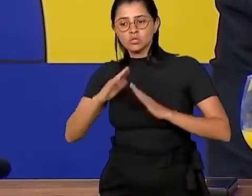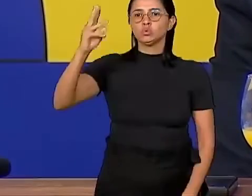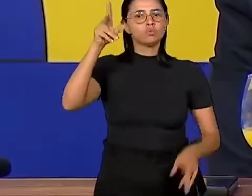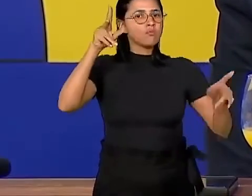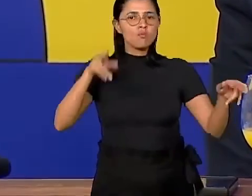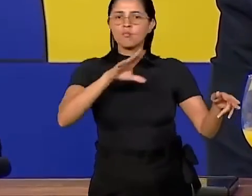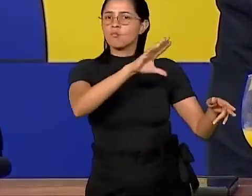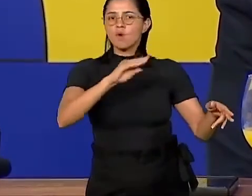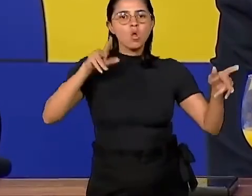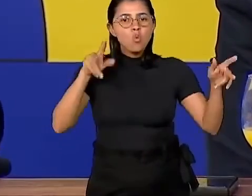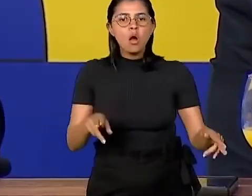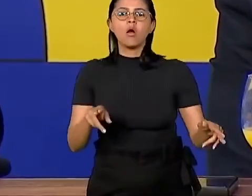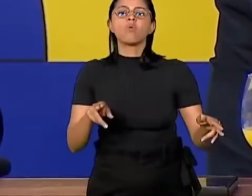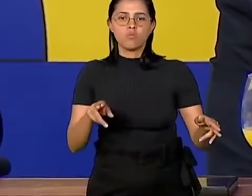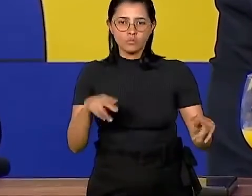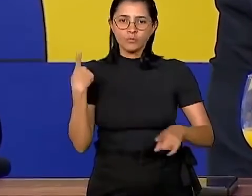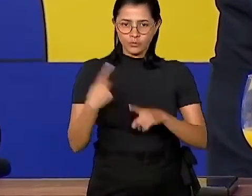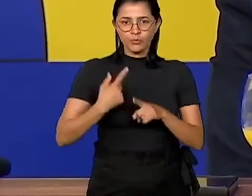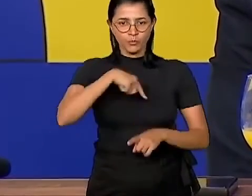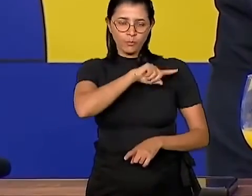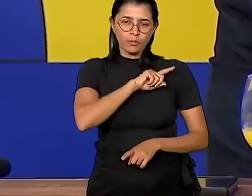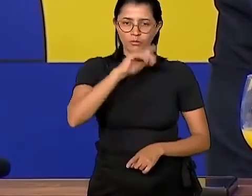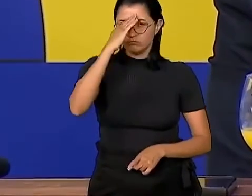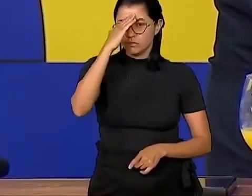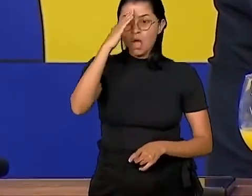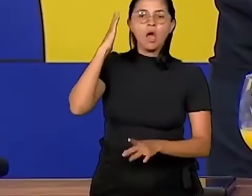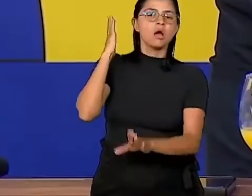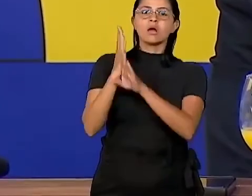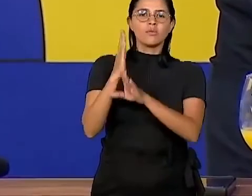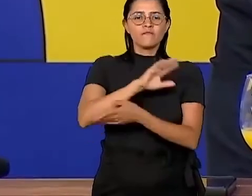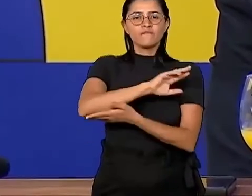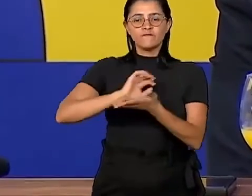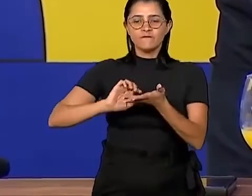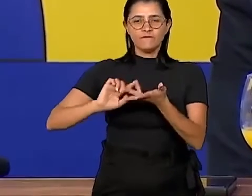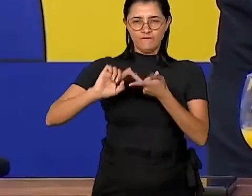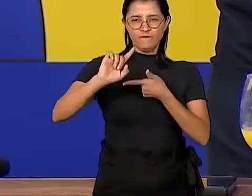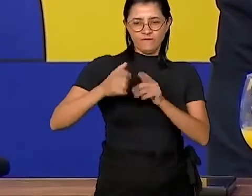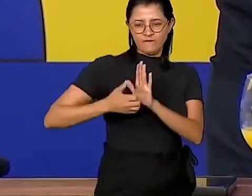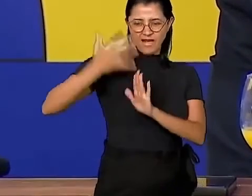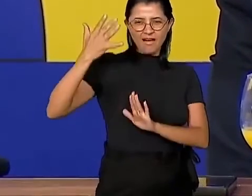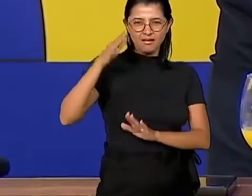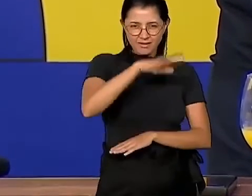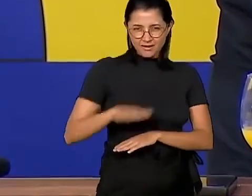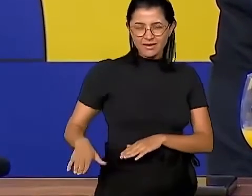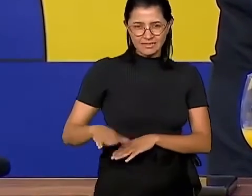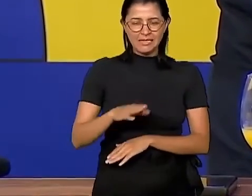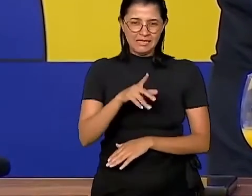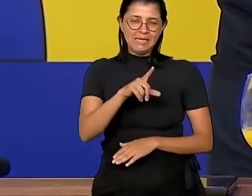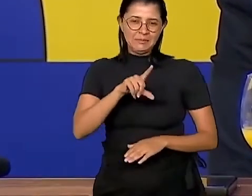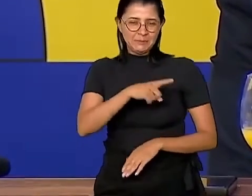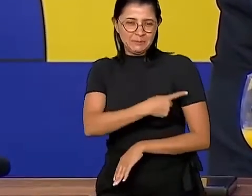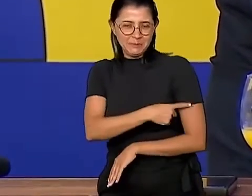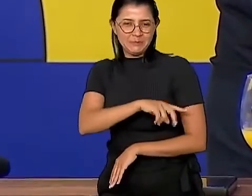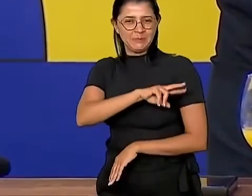desse país. Porque também nós descobrimos que milhões de crianças no 2º ano de escola fundamental ainda